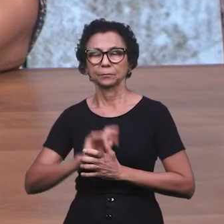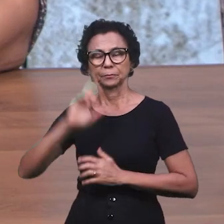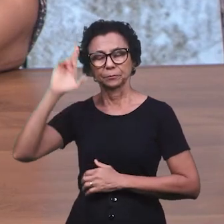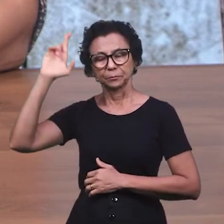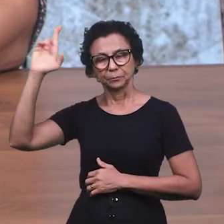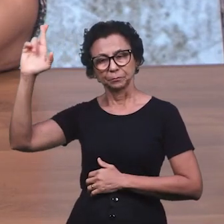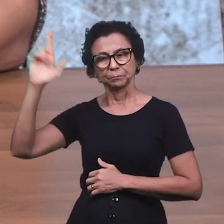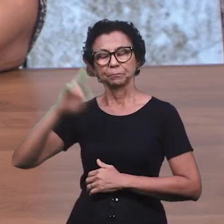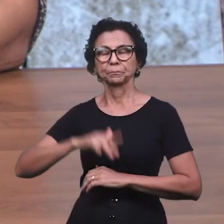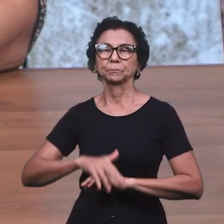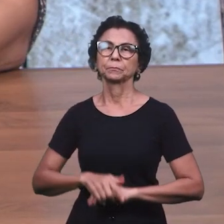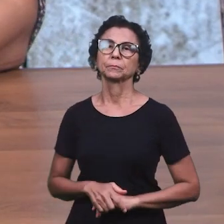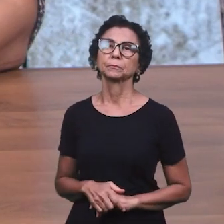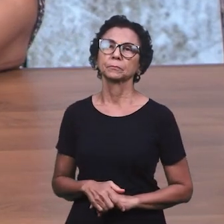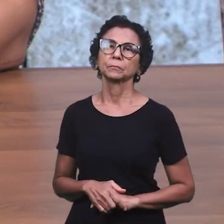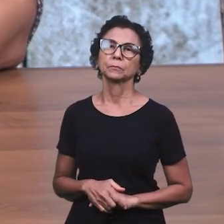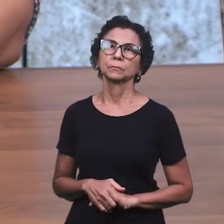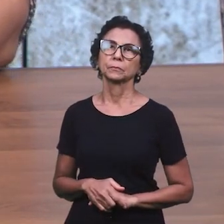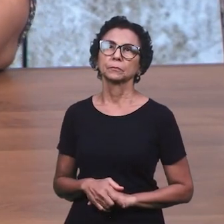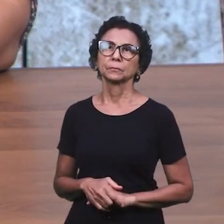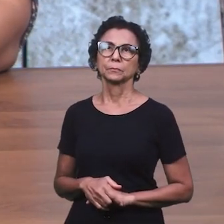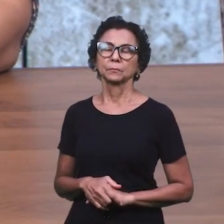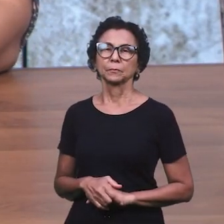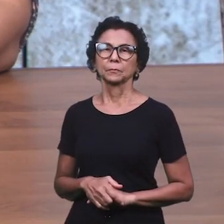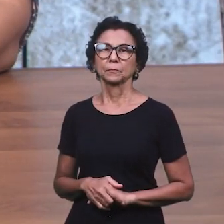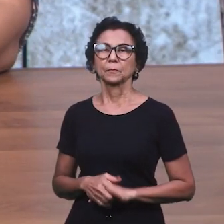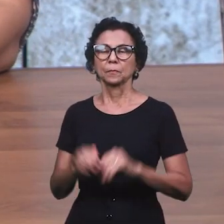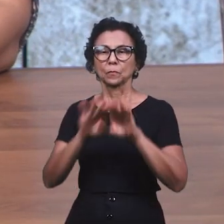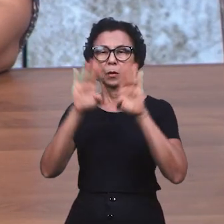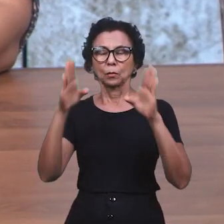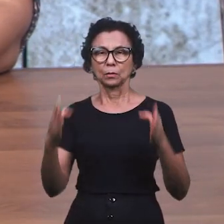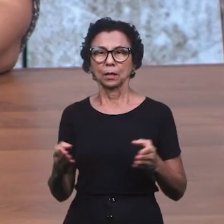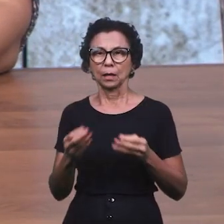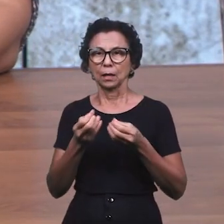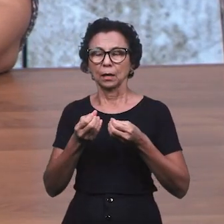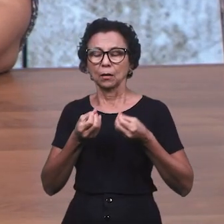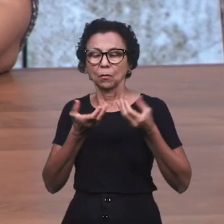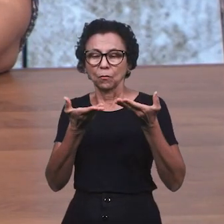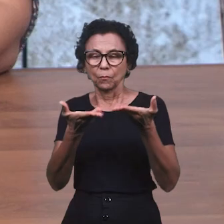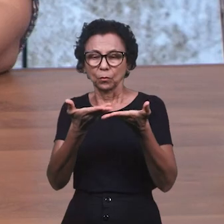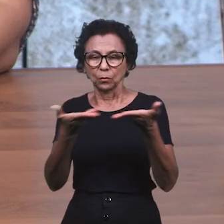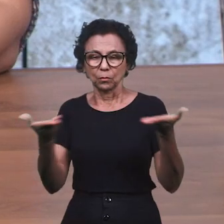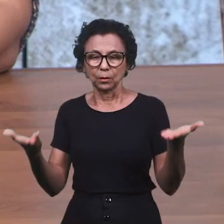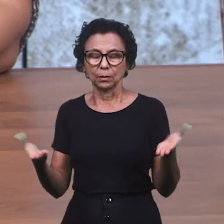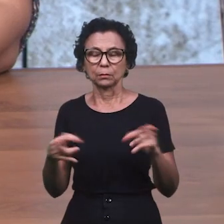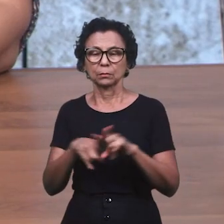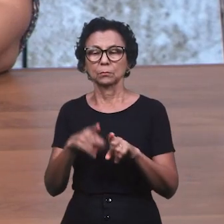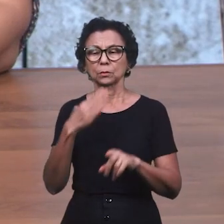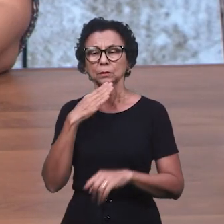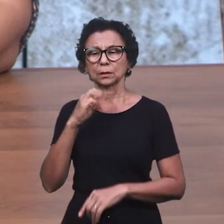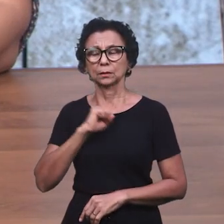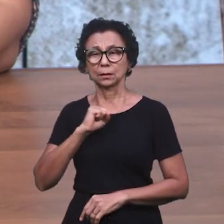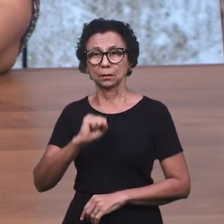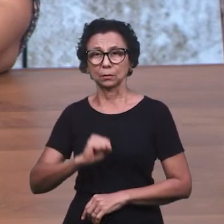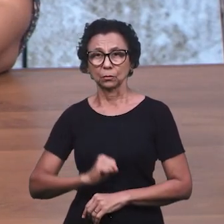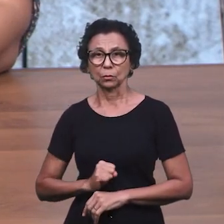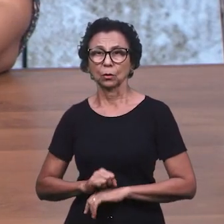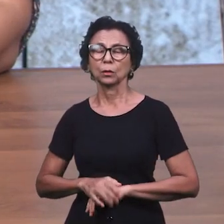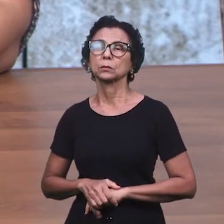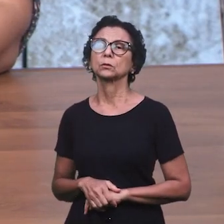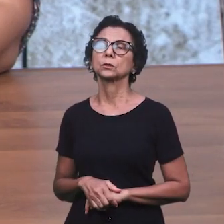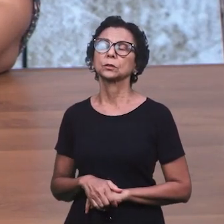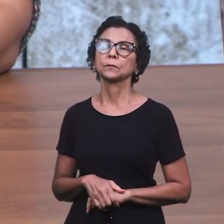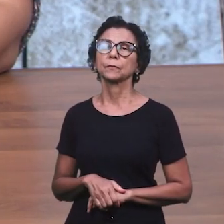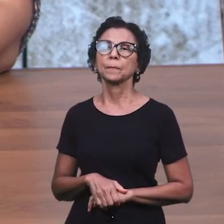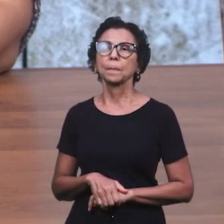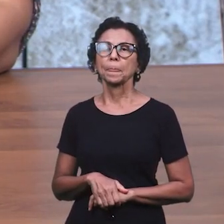Senhor e a oferecerá sobre o altar. Também o sacerdote tomará um punhado de oferta de